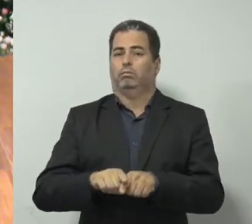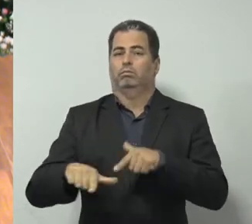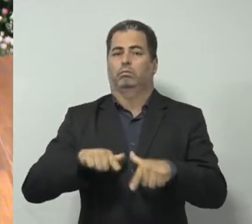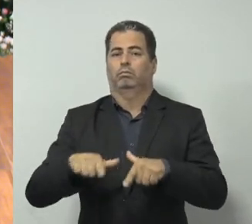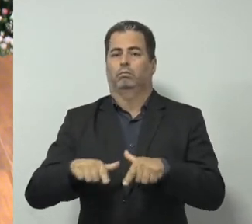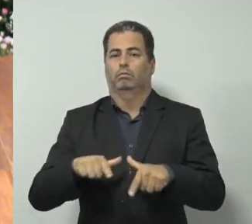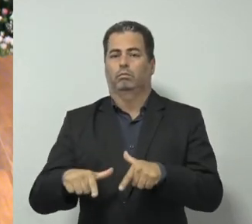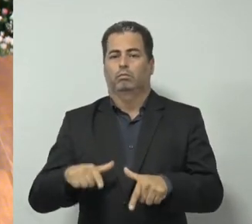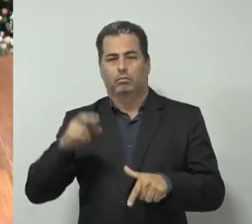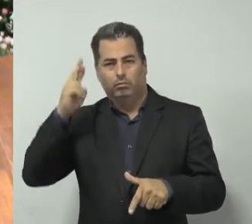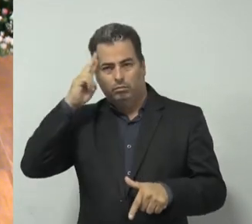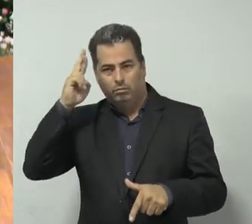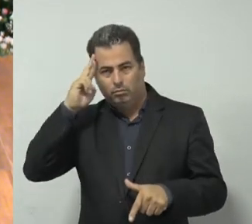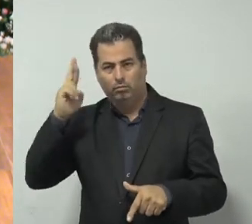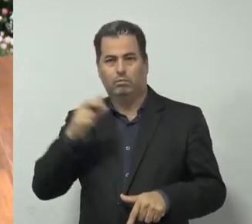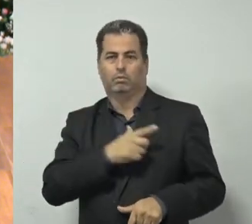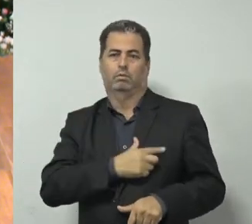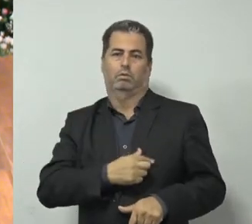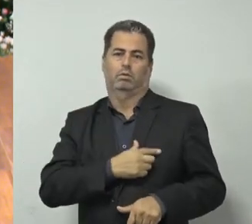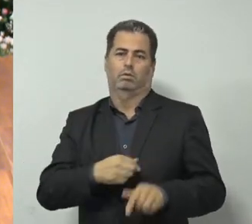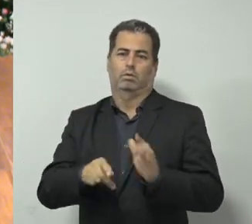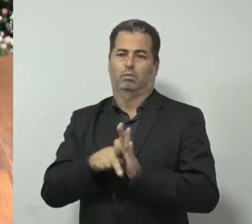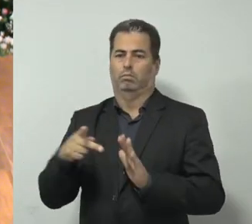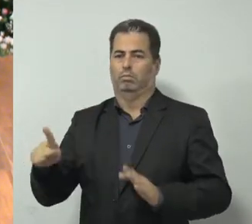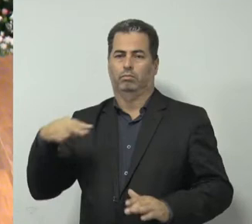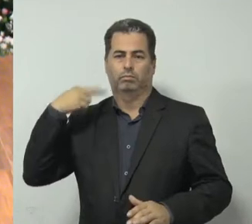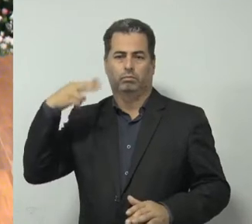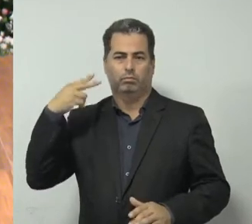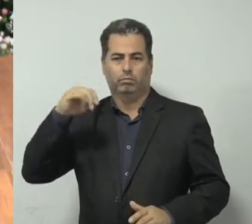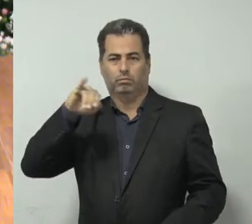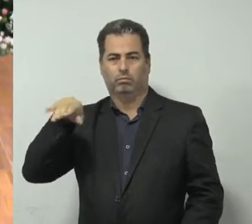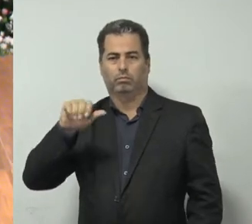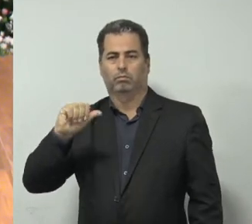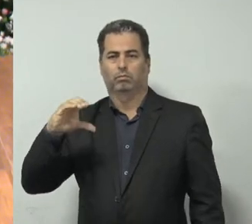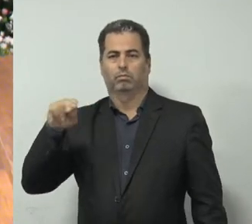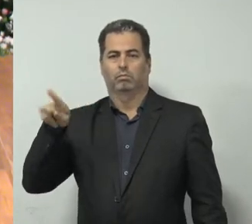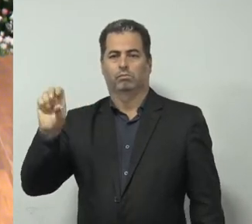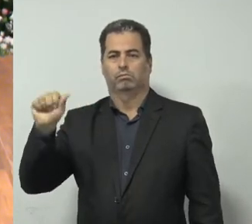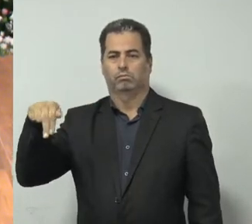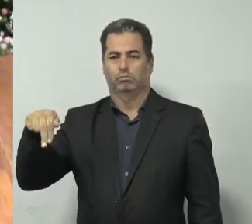é a homenageada do vereador Jackson Charles.